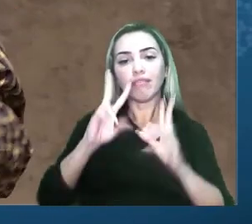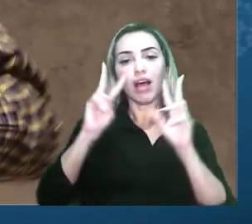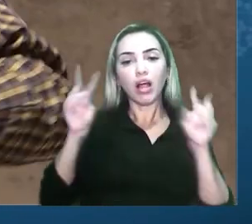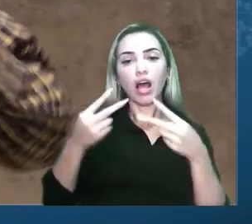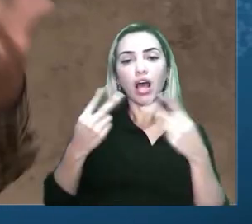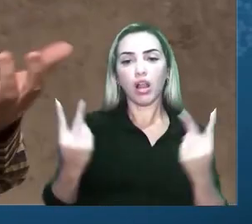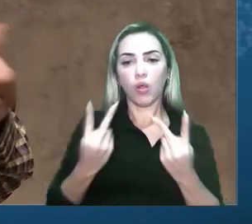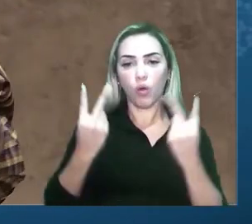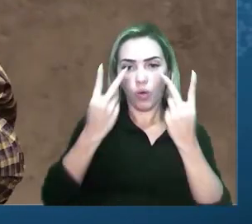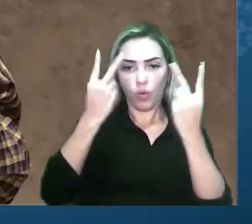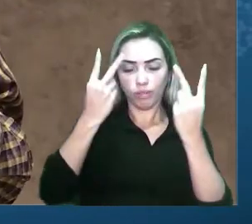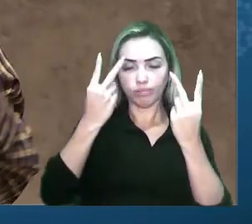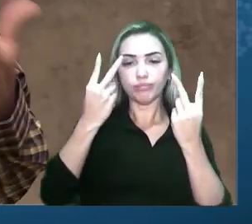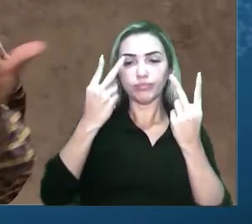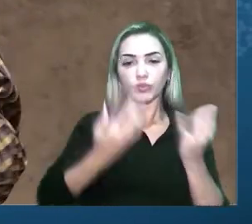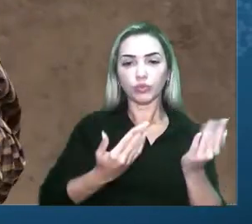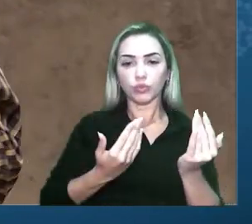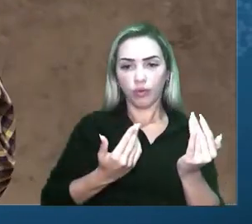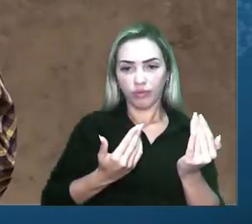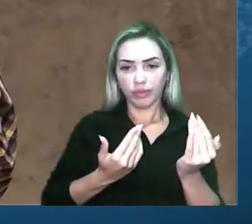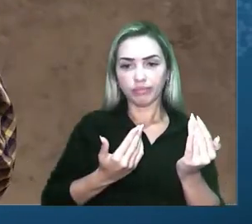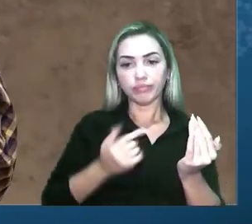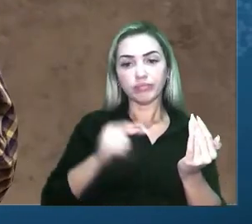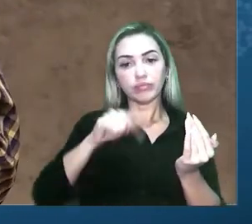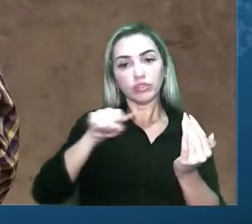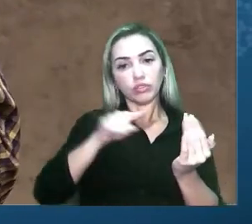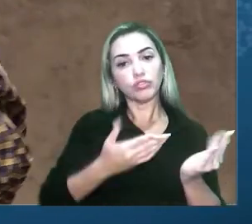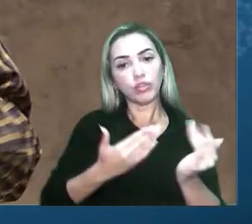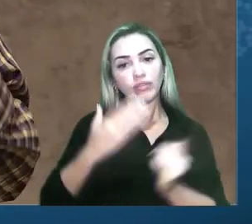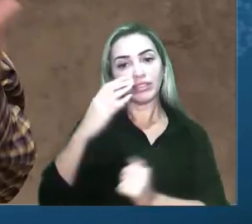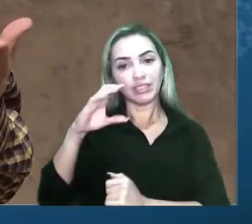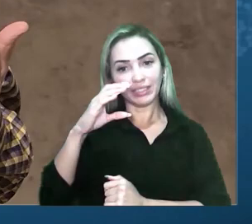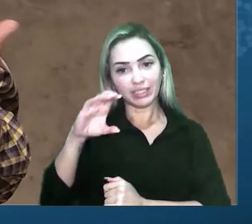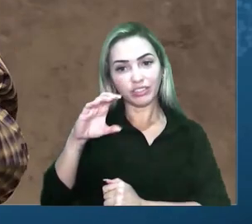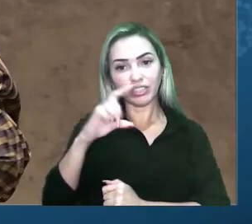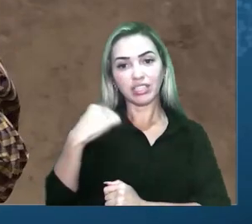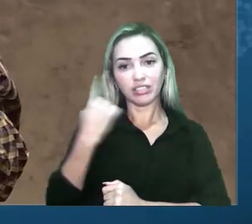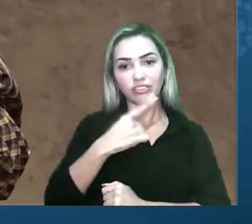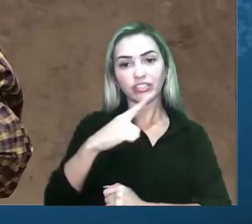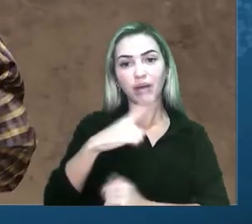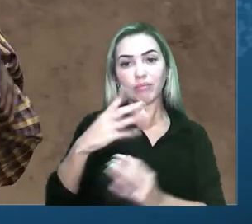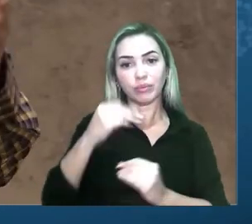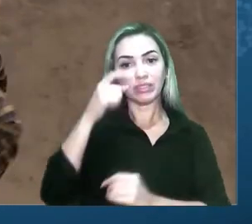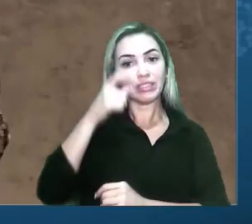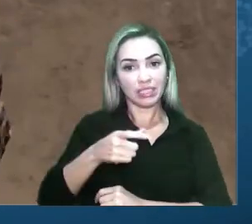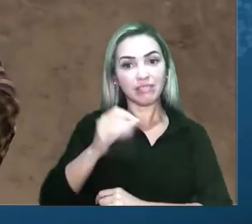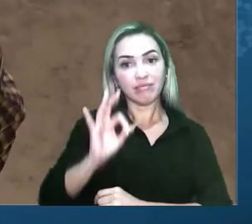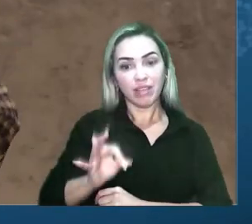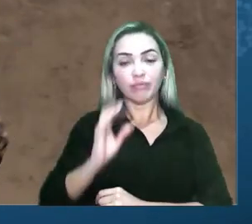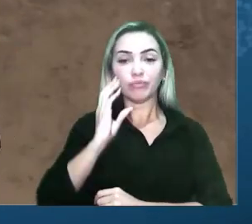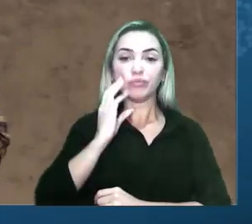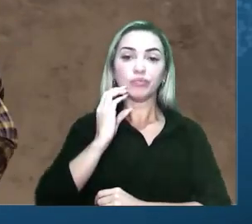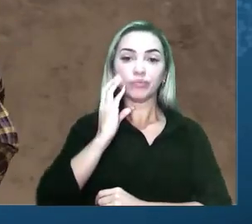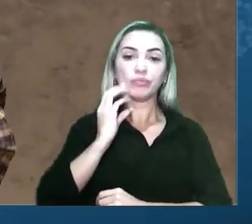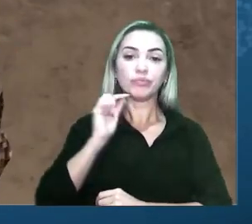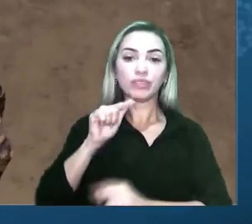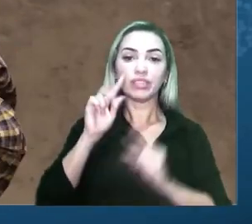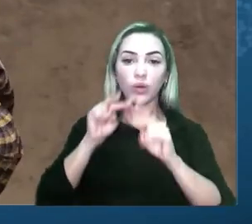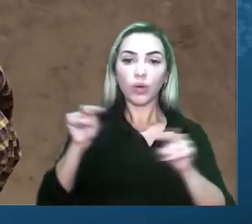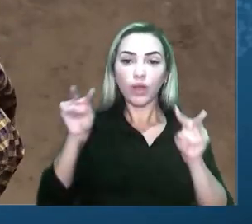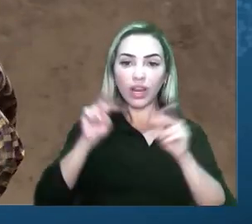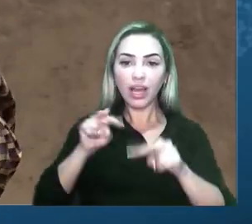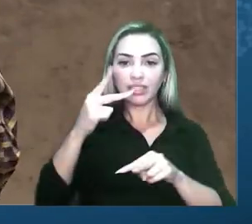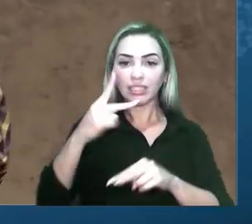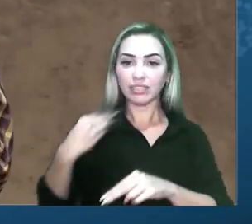valorização do jovem e o jovem cientista. E a gente está muito interessado nesse olhar, nessa vivência,